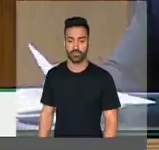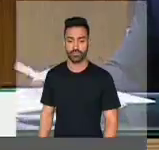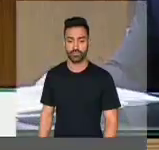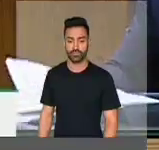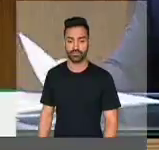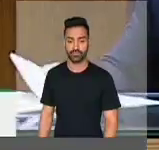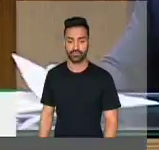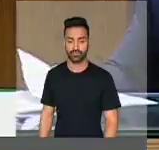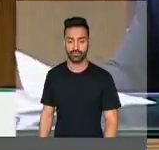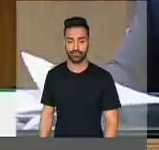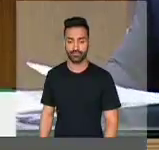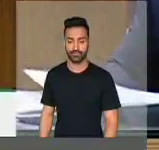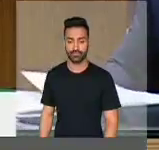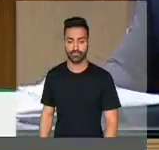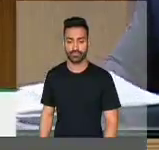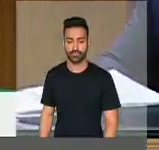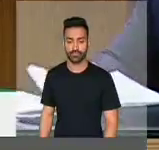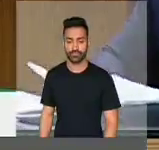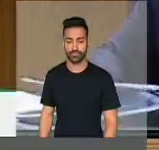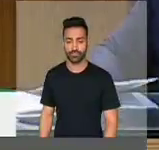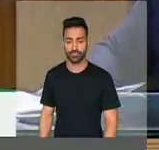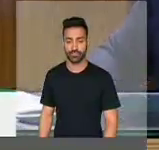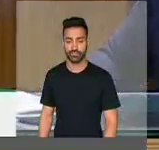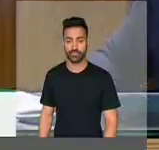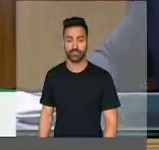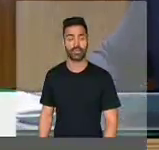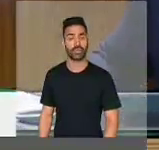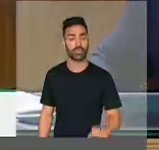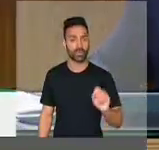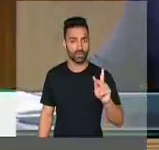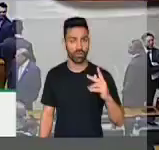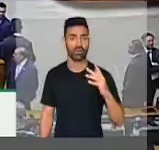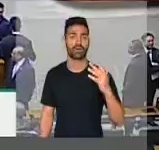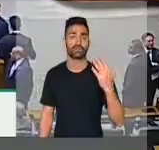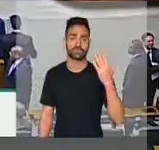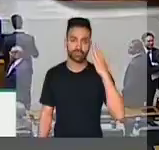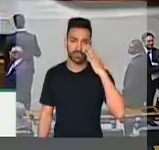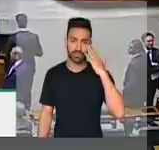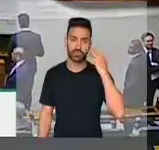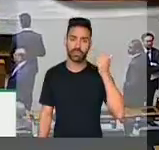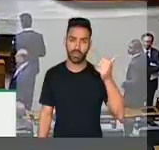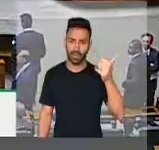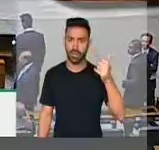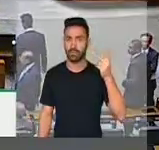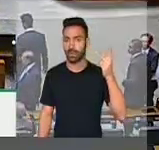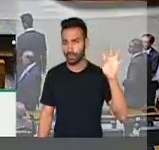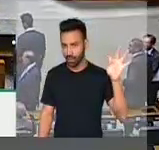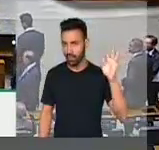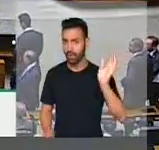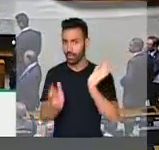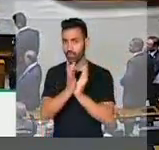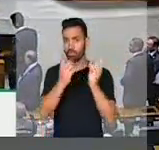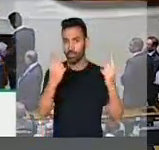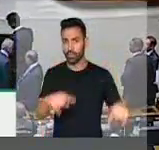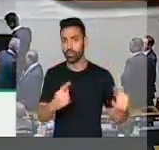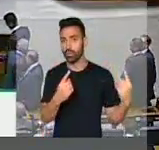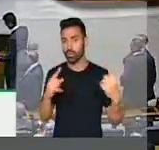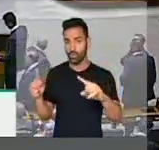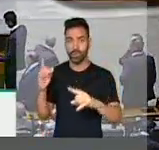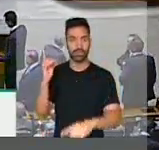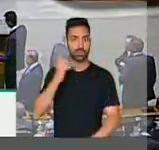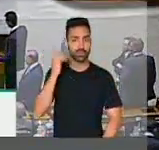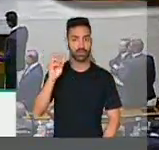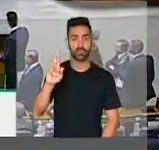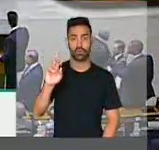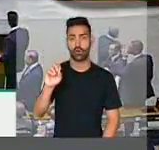Presidente. Presidente, Edmar. Eu até entendo quando o PT, a oposição, ataca o deputado Rogério